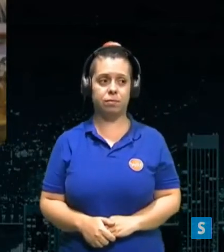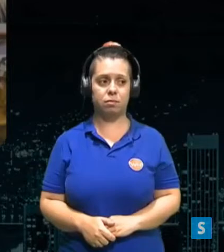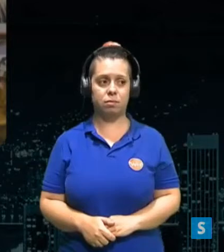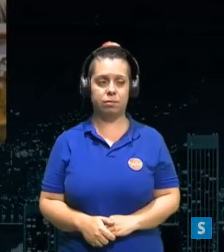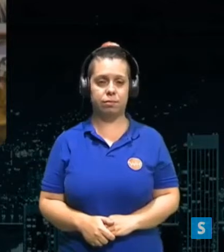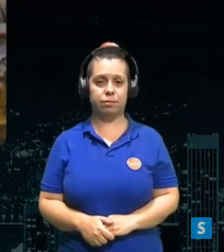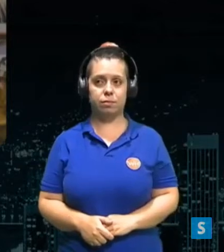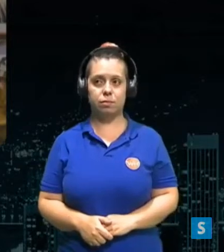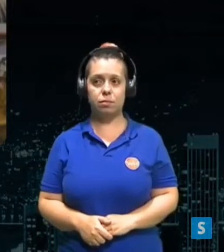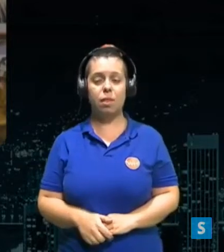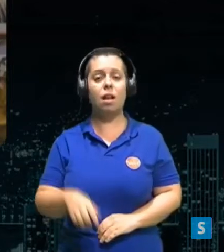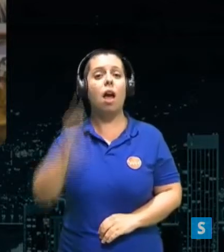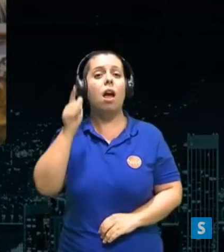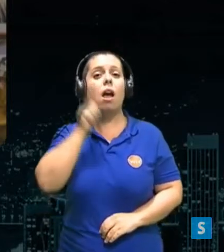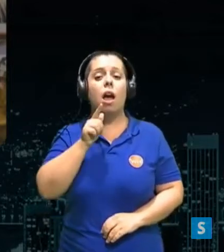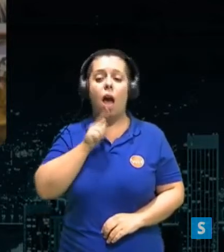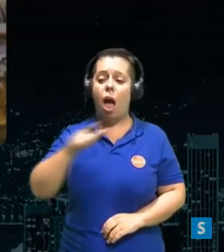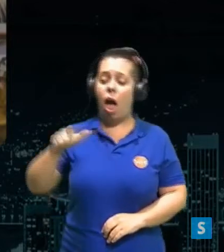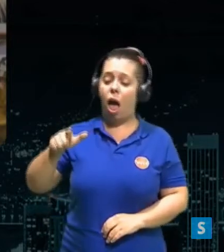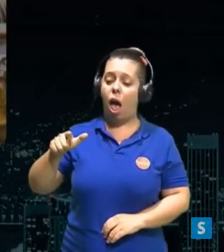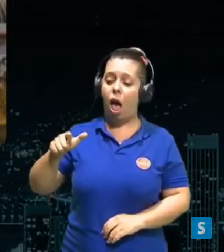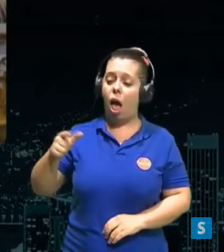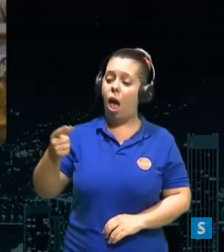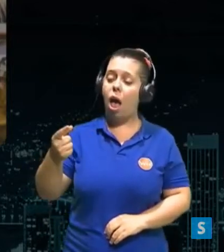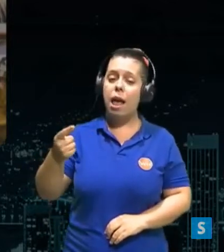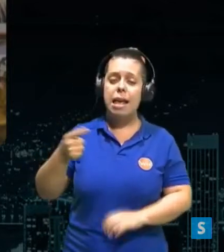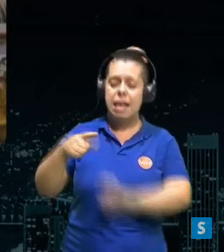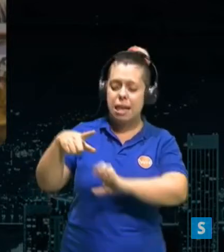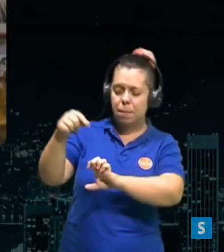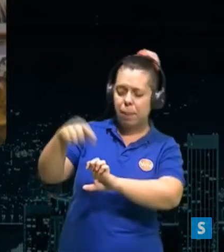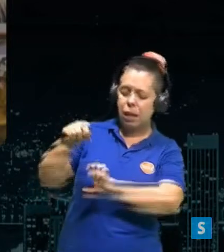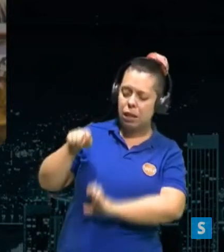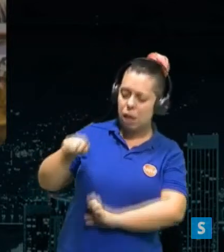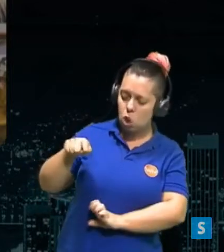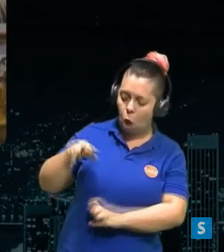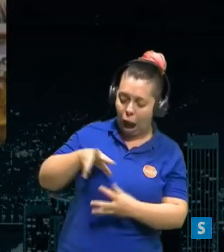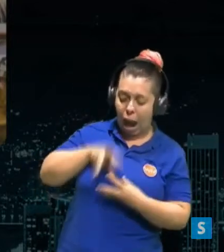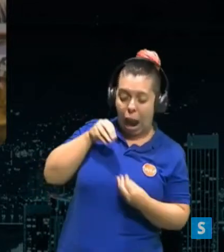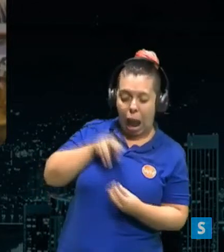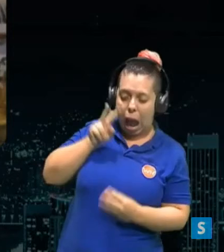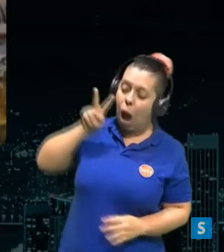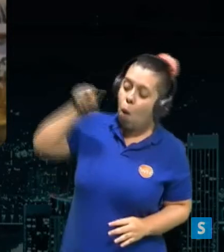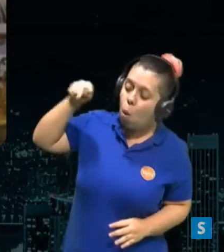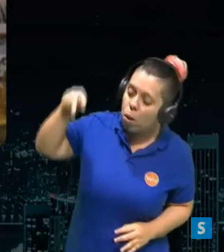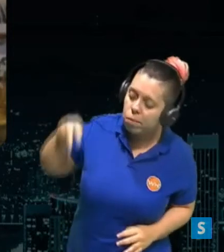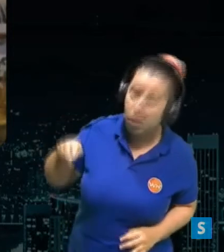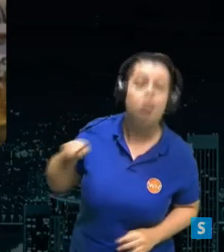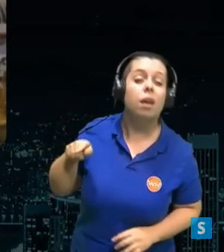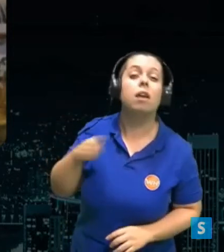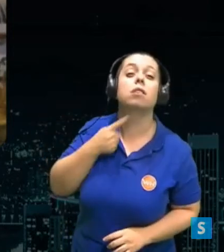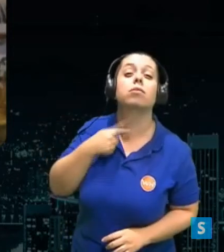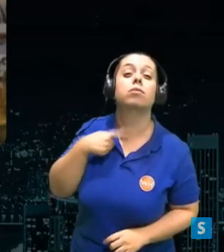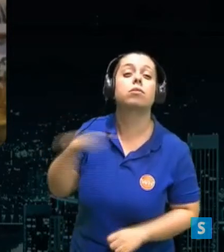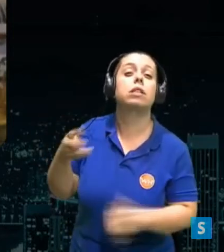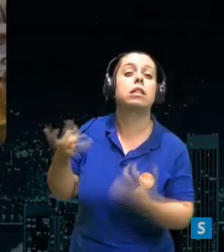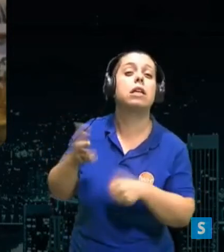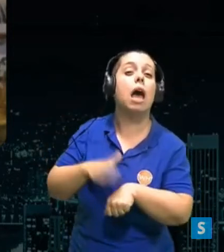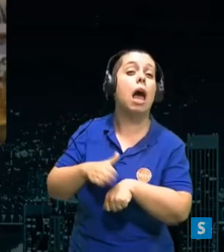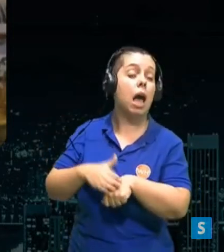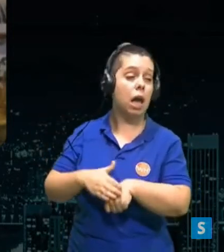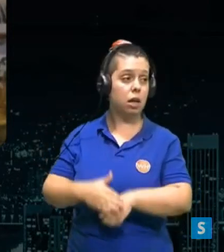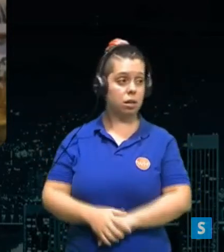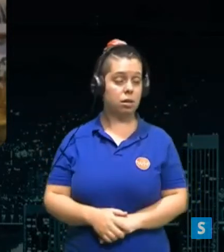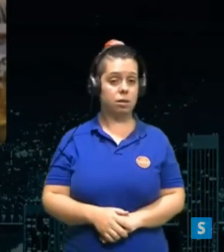entender a alma do Empreendedor ver o que que ele tá querendo realizar e garantir que seja